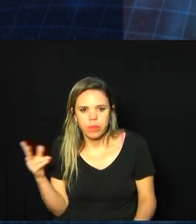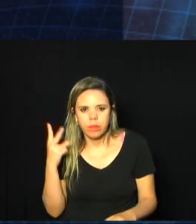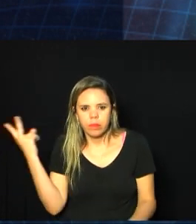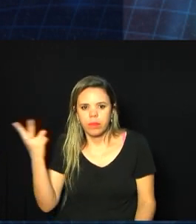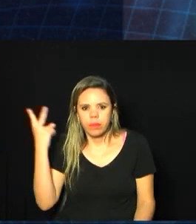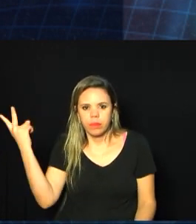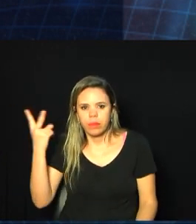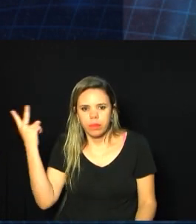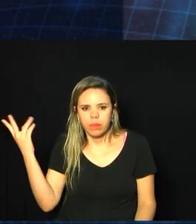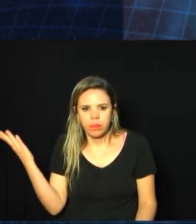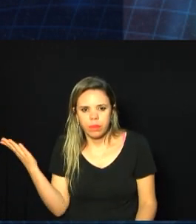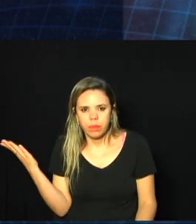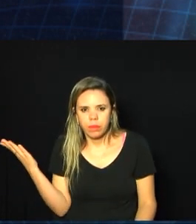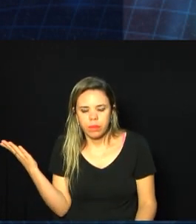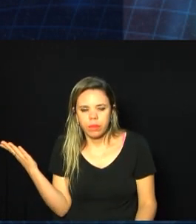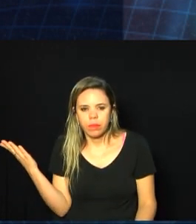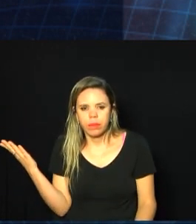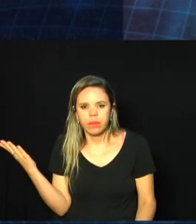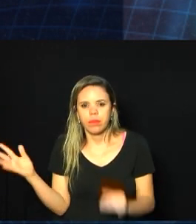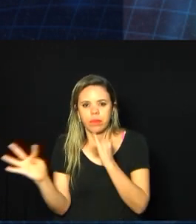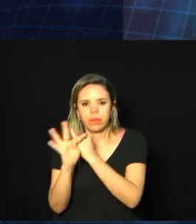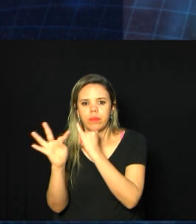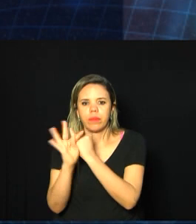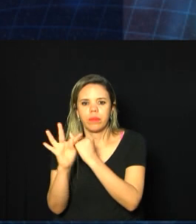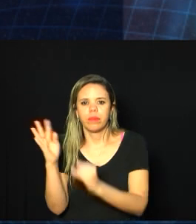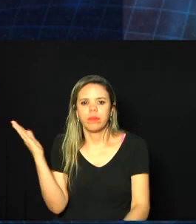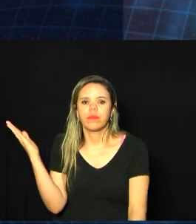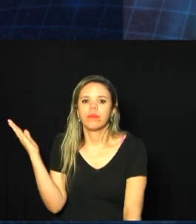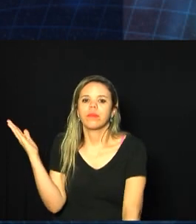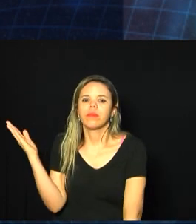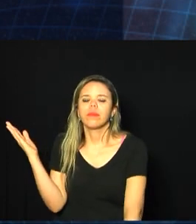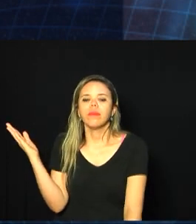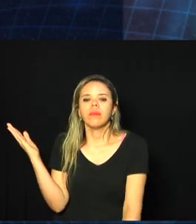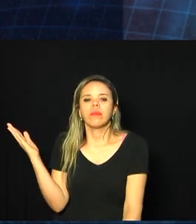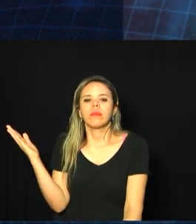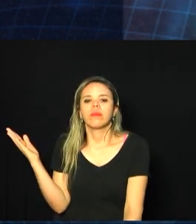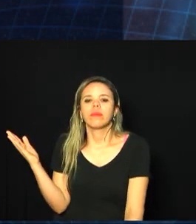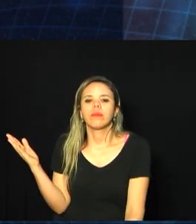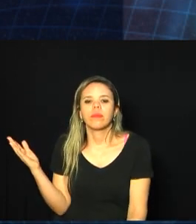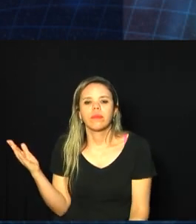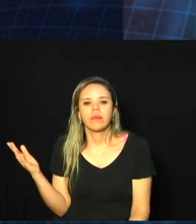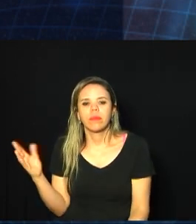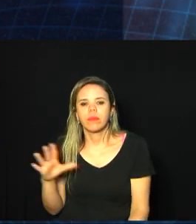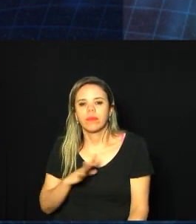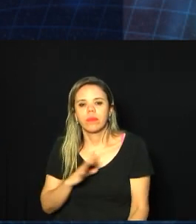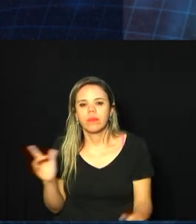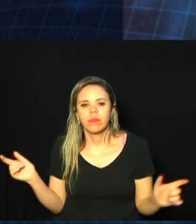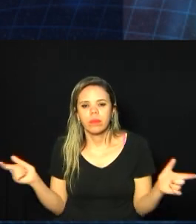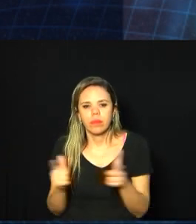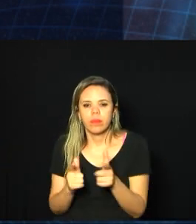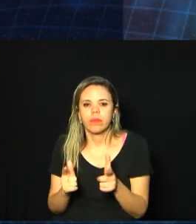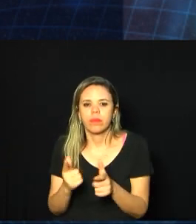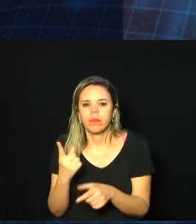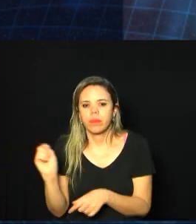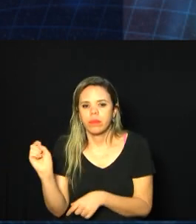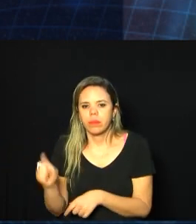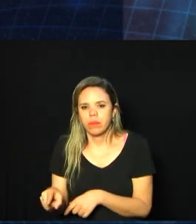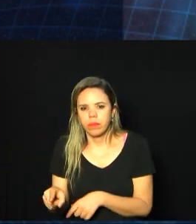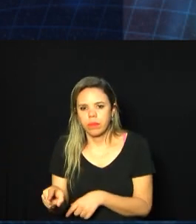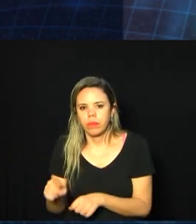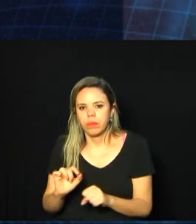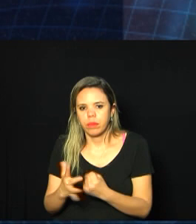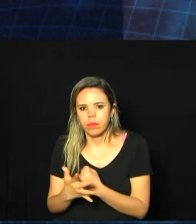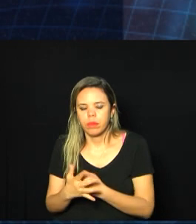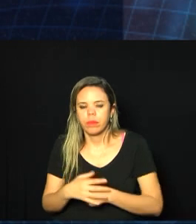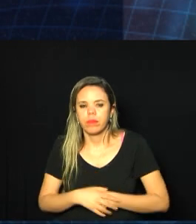15.935, Valinhos, 15.121, Itatiba, 15.030 e, na sequência, os municípios com menos de 10 mil casos